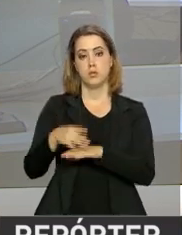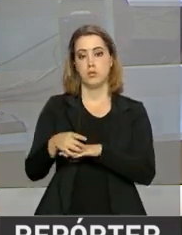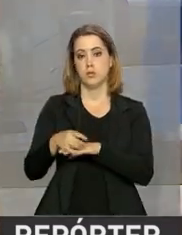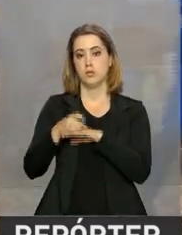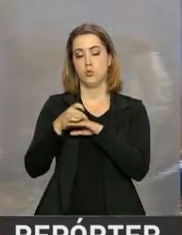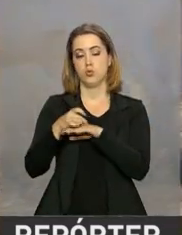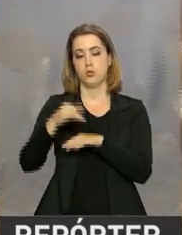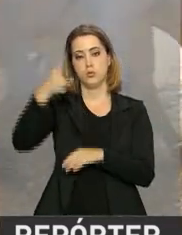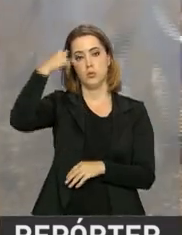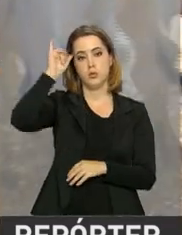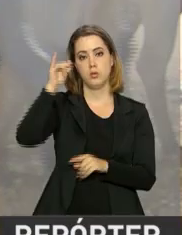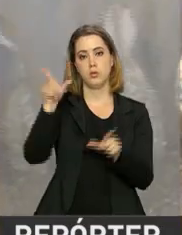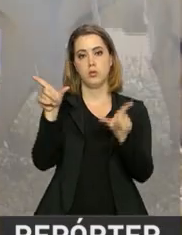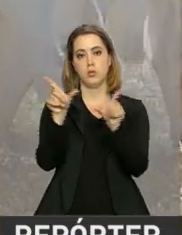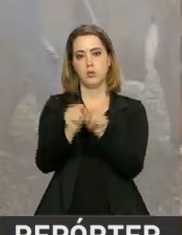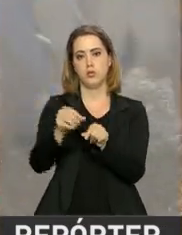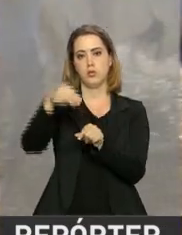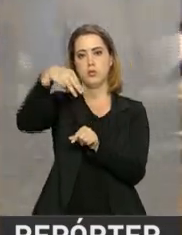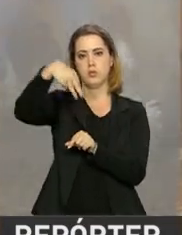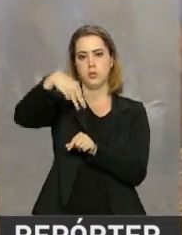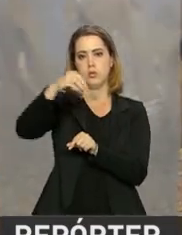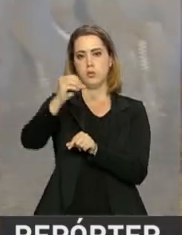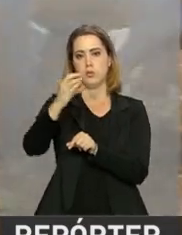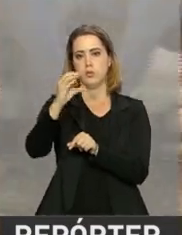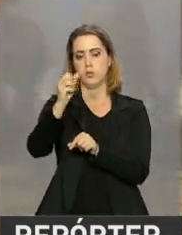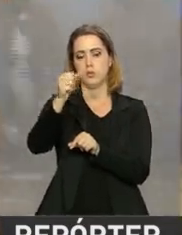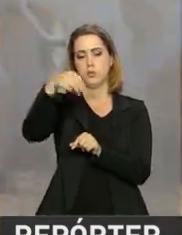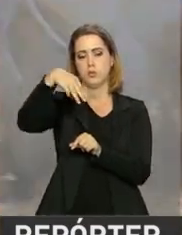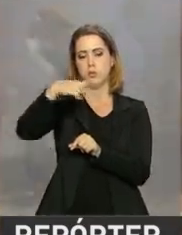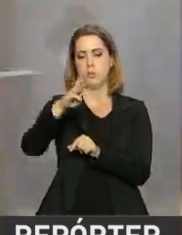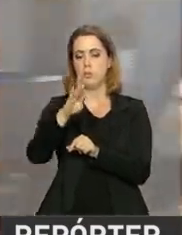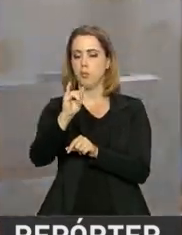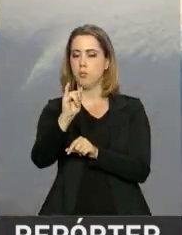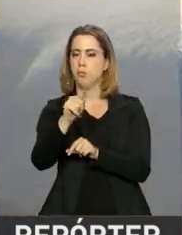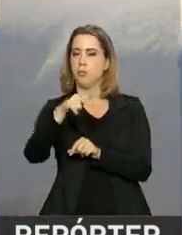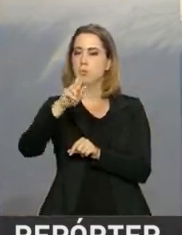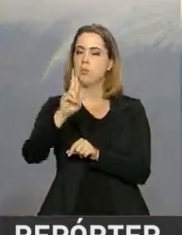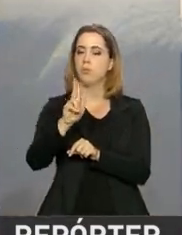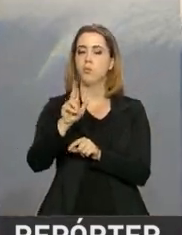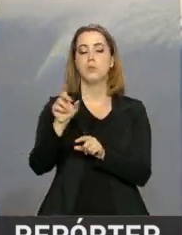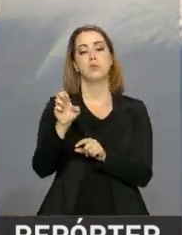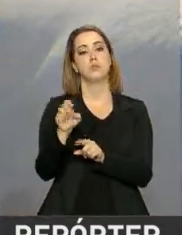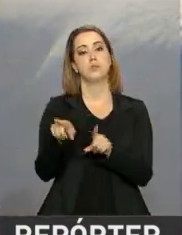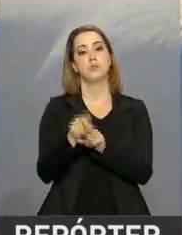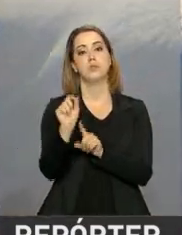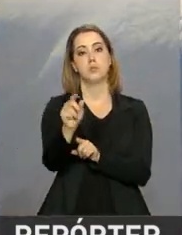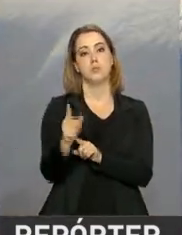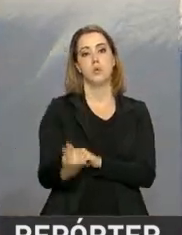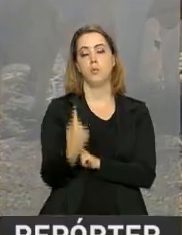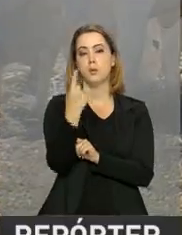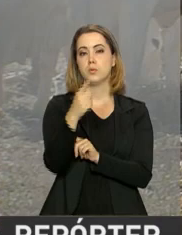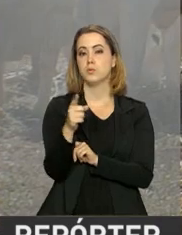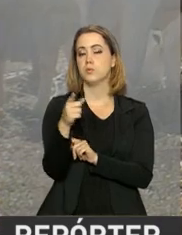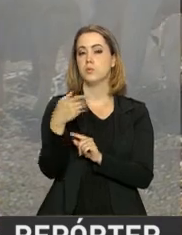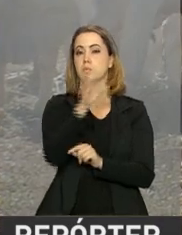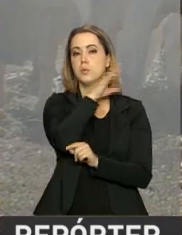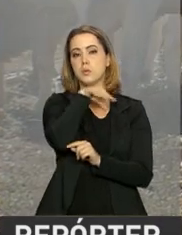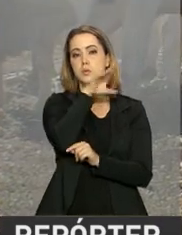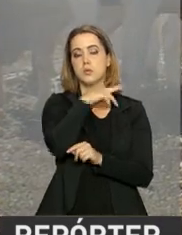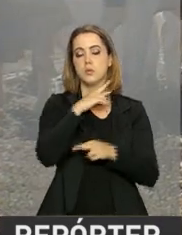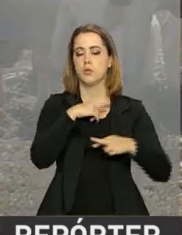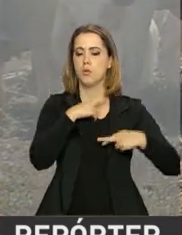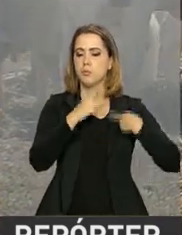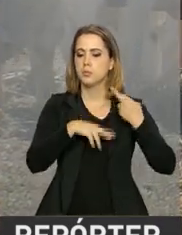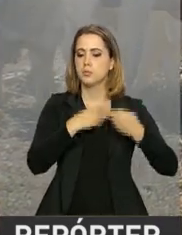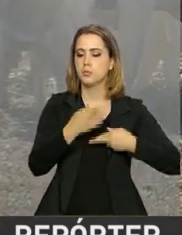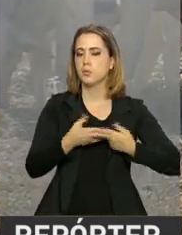de Moçambique, que ainda este ano vai começar a comprar os primeiros animais para reprodução. Segundo o Ministério da Agricultura, Pecuária